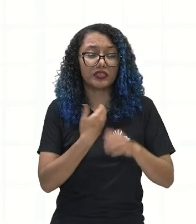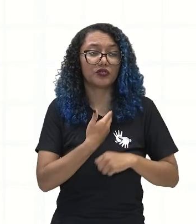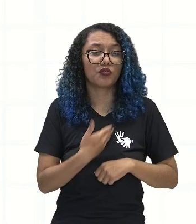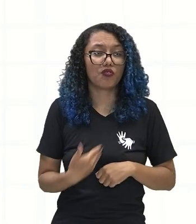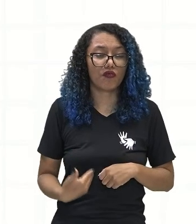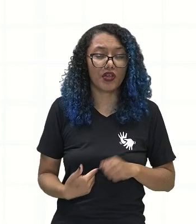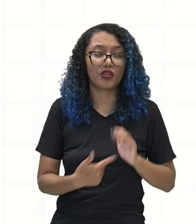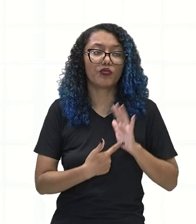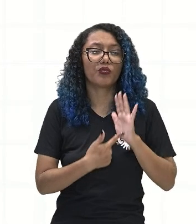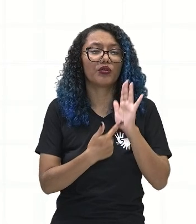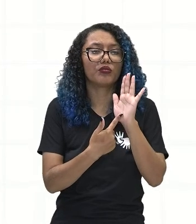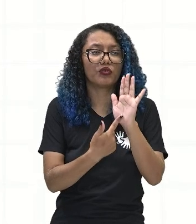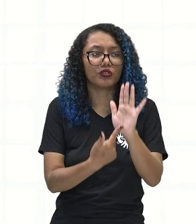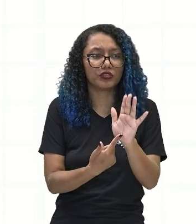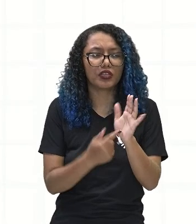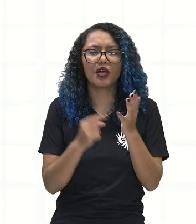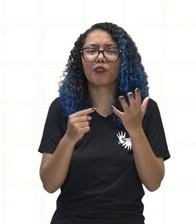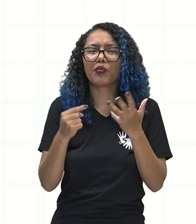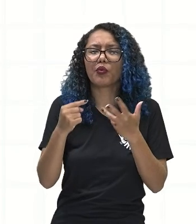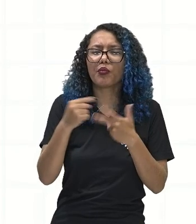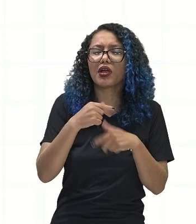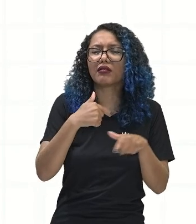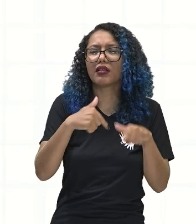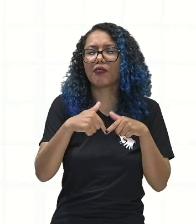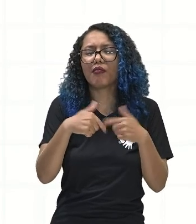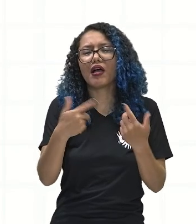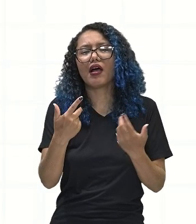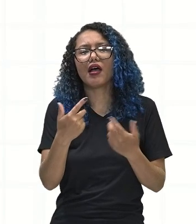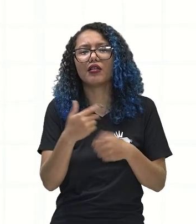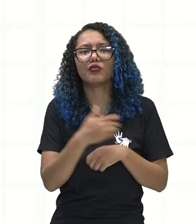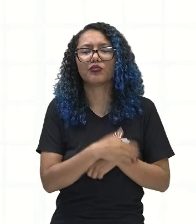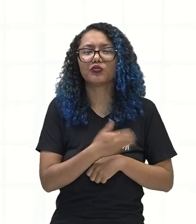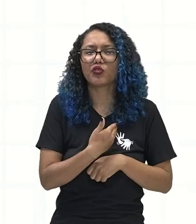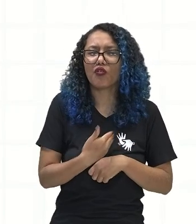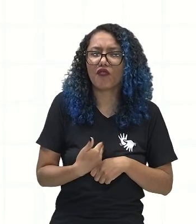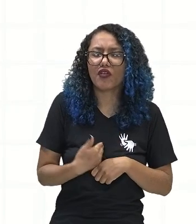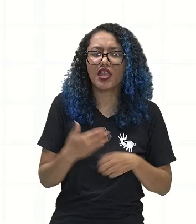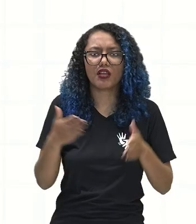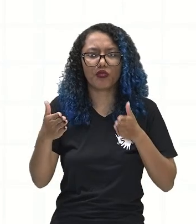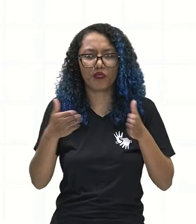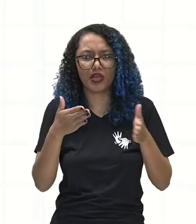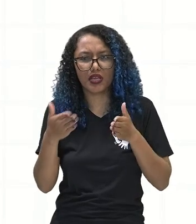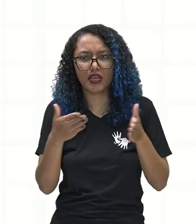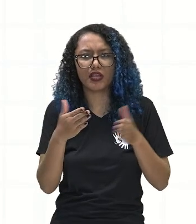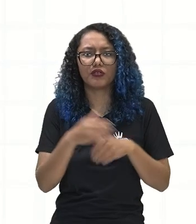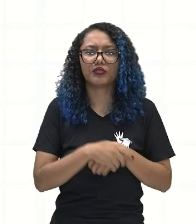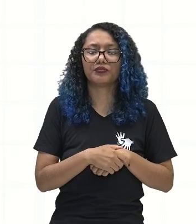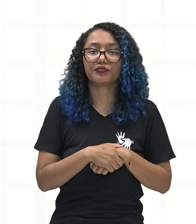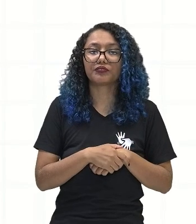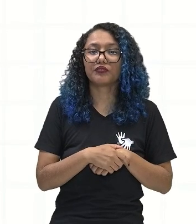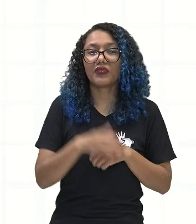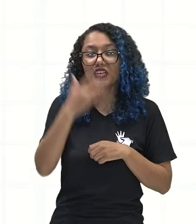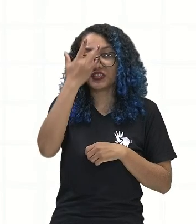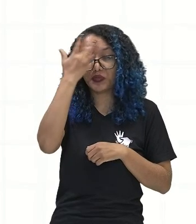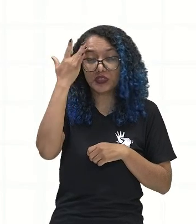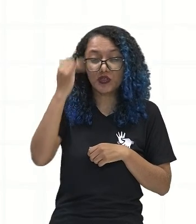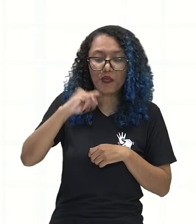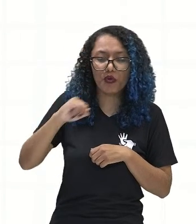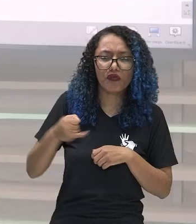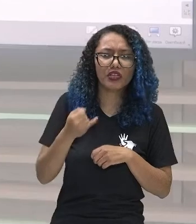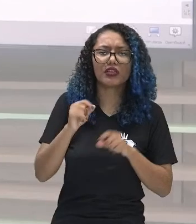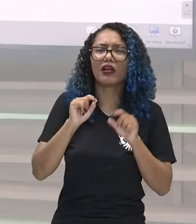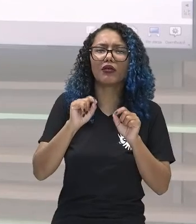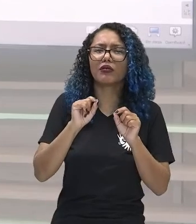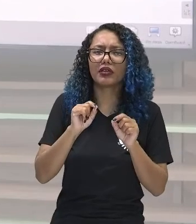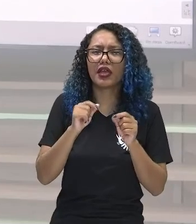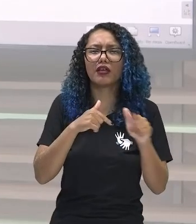que se obteve de benfeitoria em um certo período e que as pessoas poderão usufruir, certo?